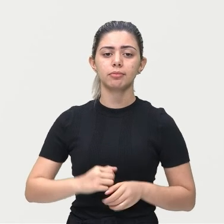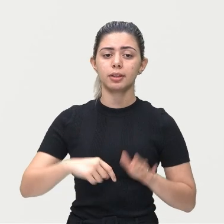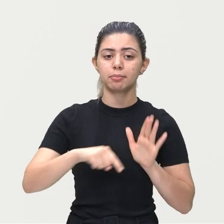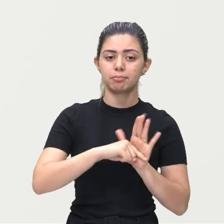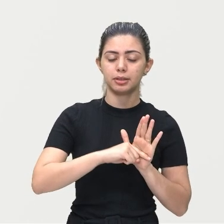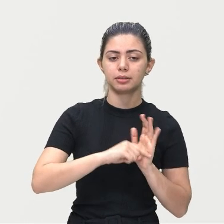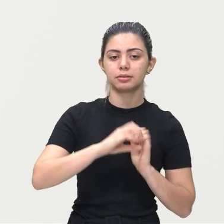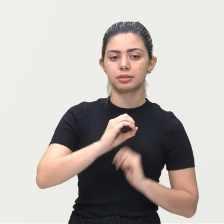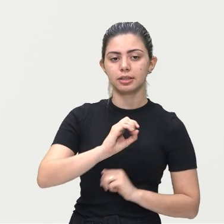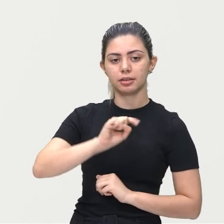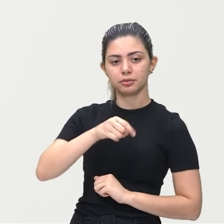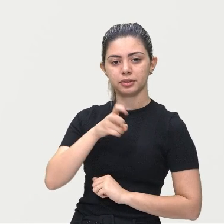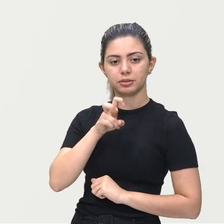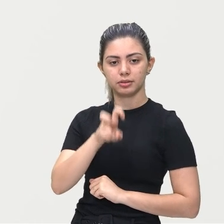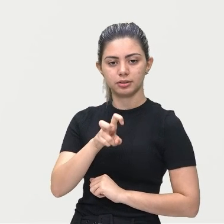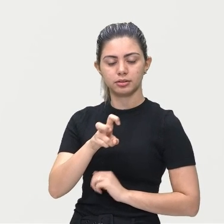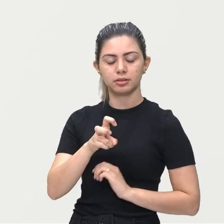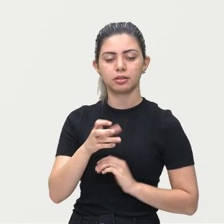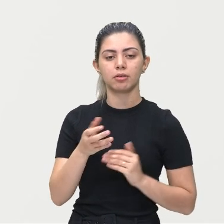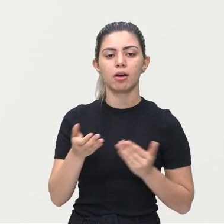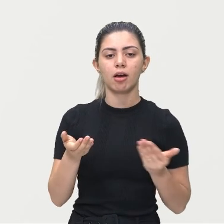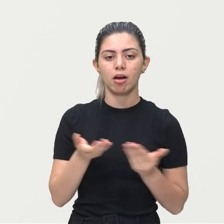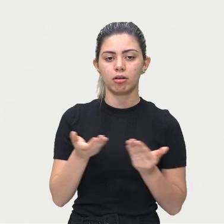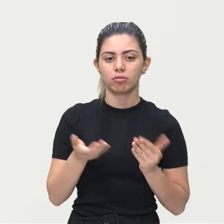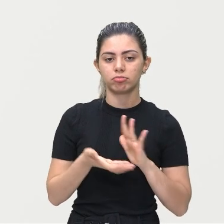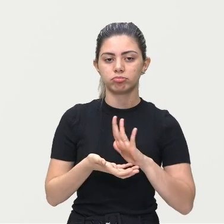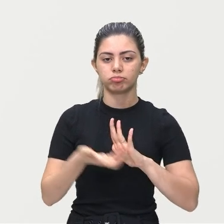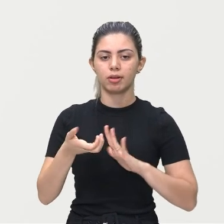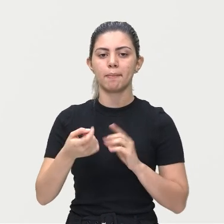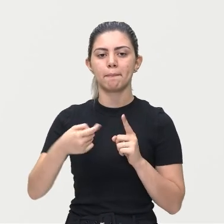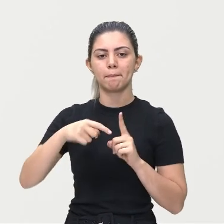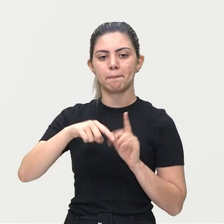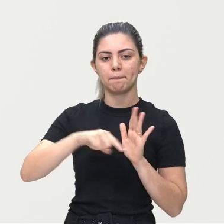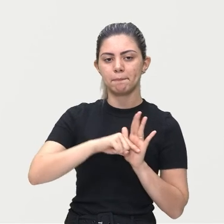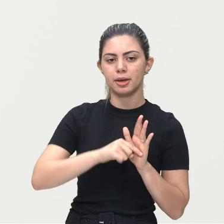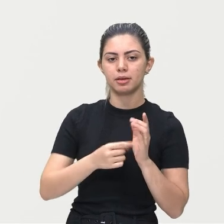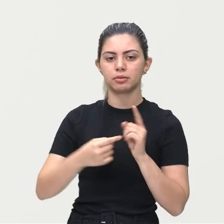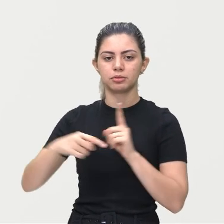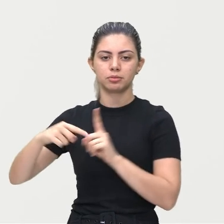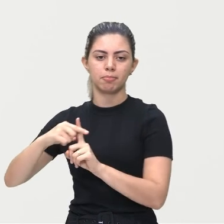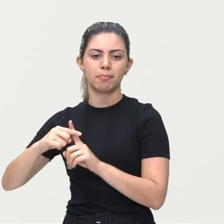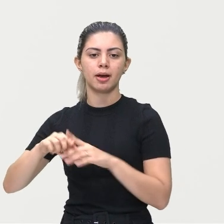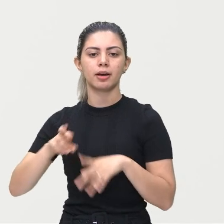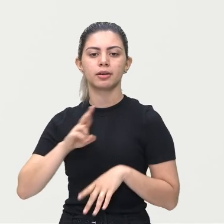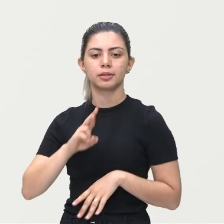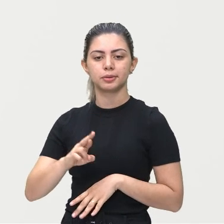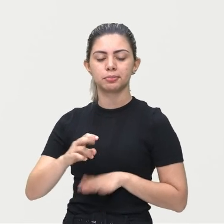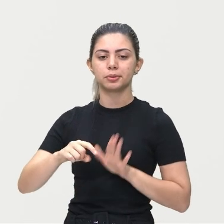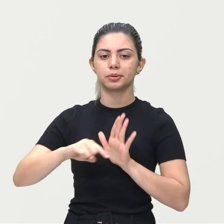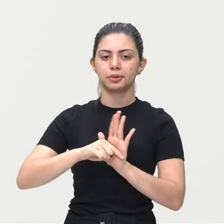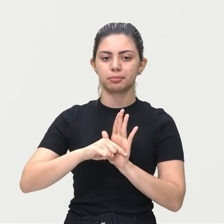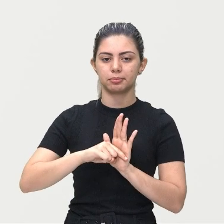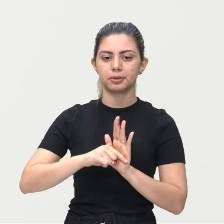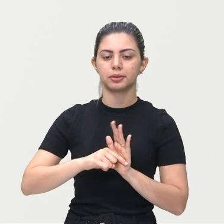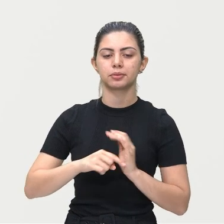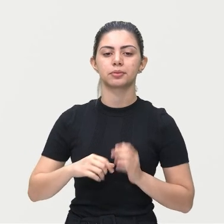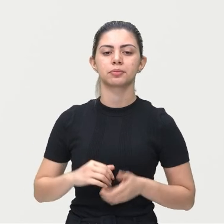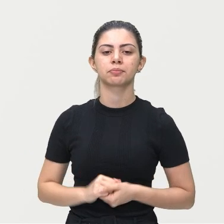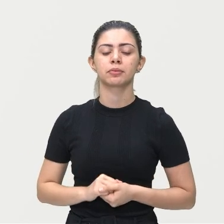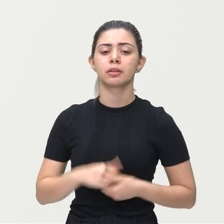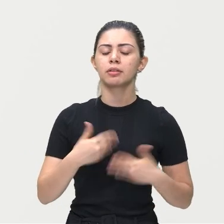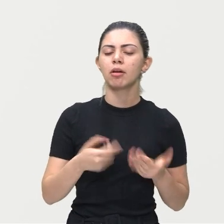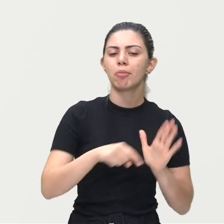0,5, tiramos, né? Menos com mais vai dar menos. E como os sinais